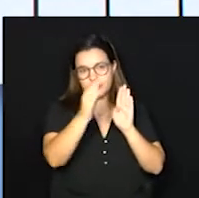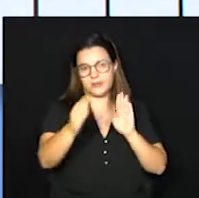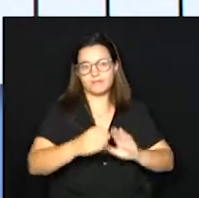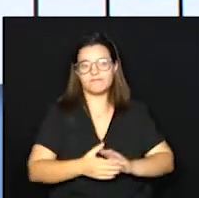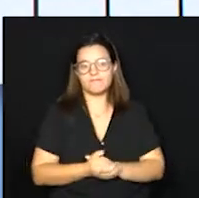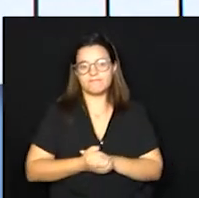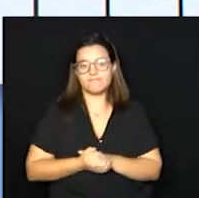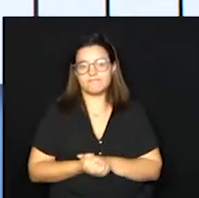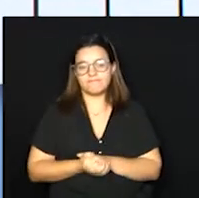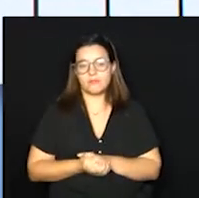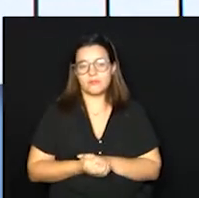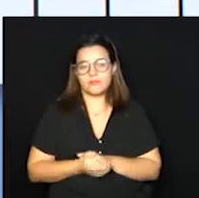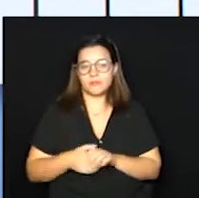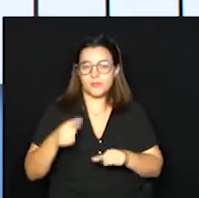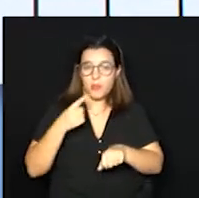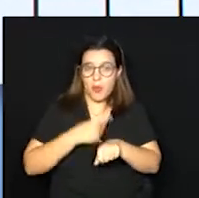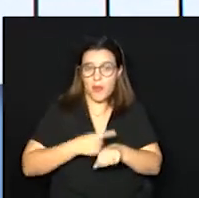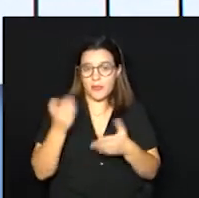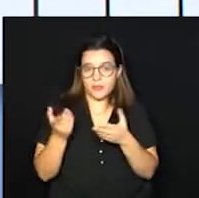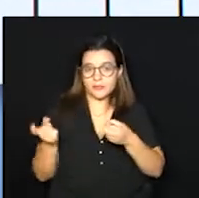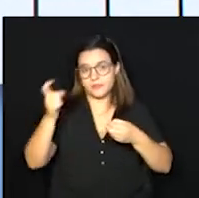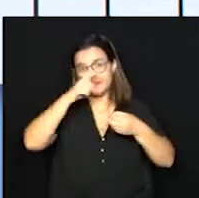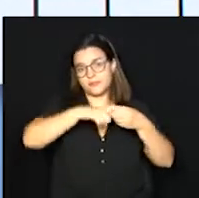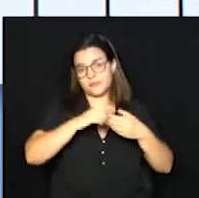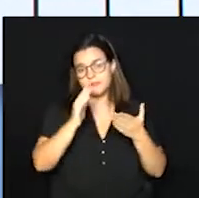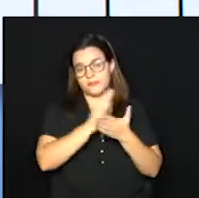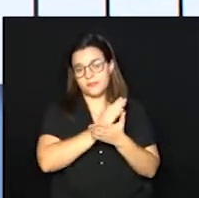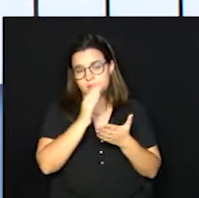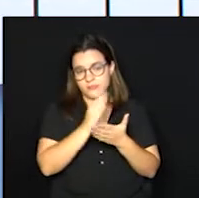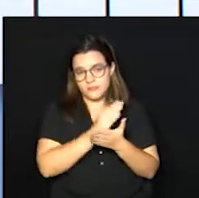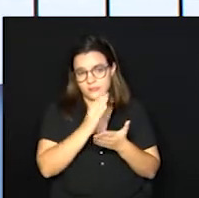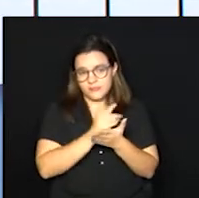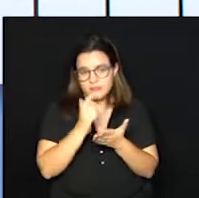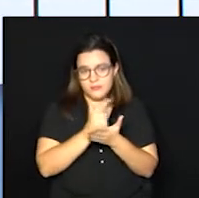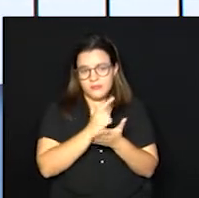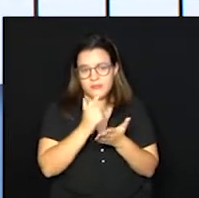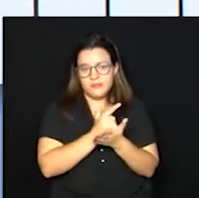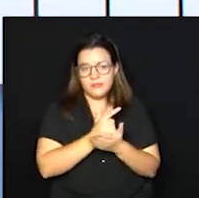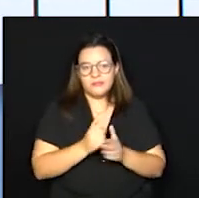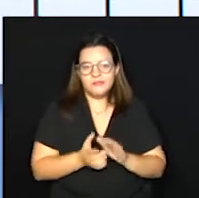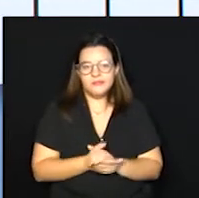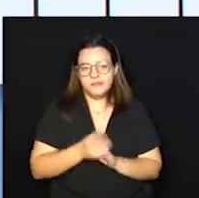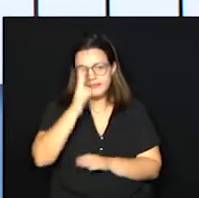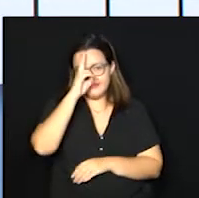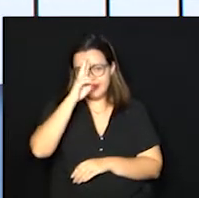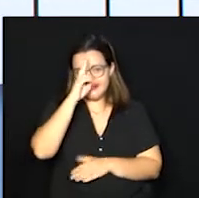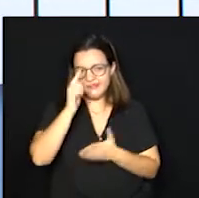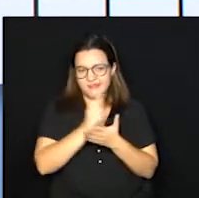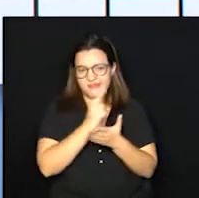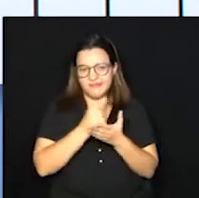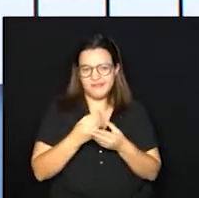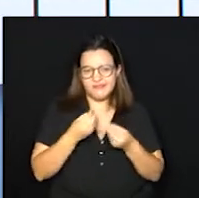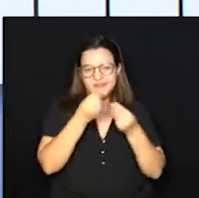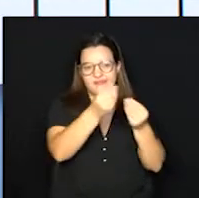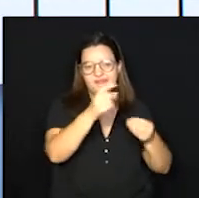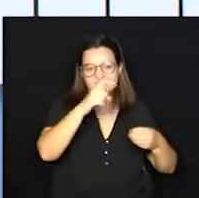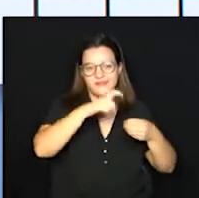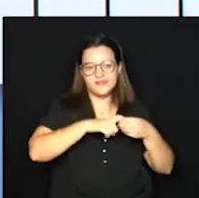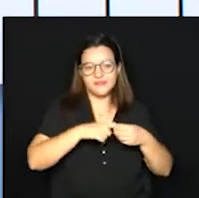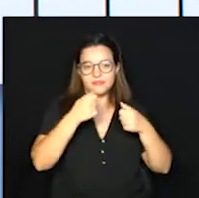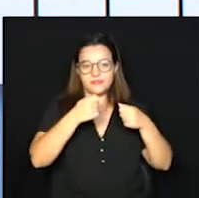esse trabalho. Então, o momento é de devolver o livro, lembrando que os volumes devolvidos serão colocados